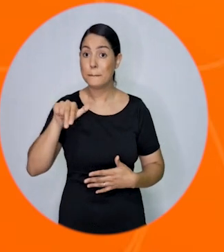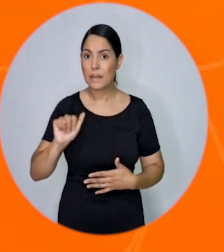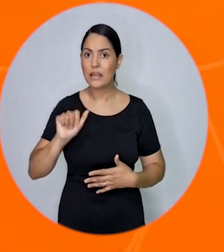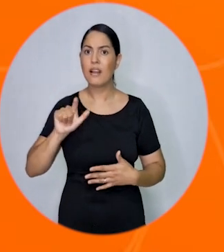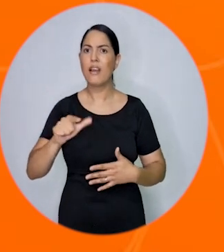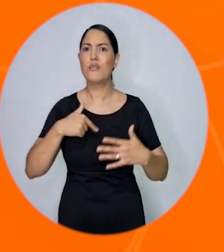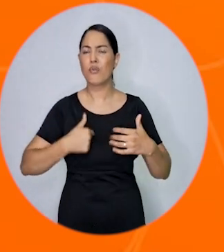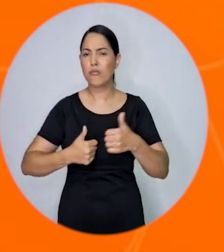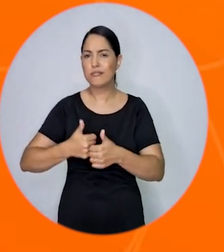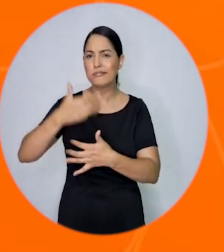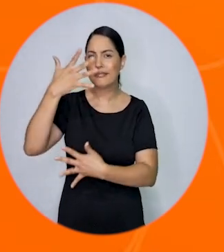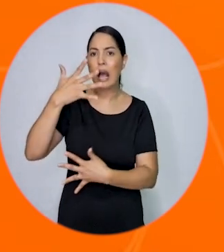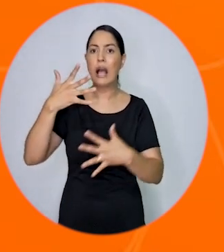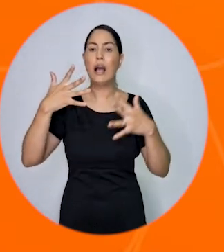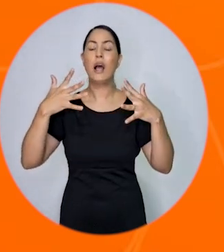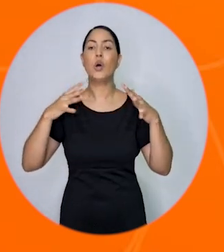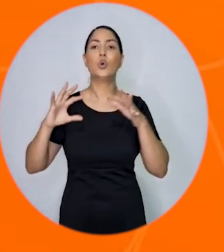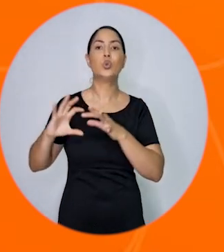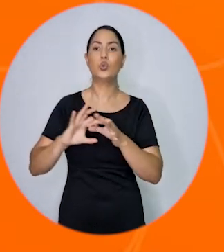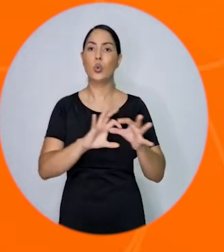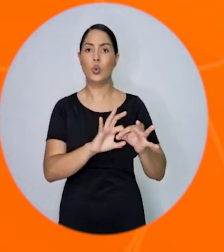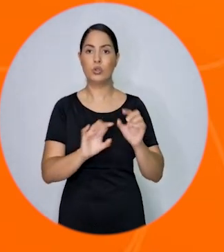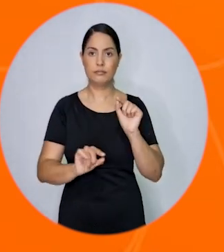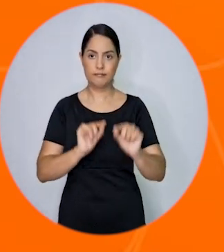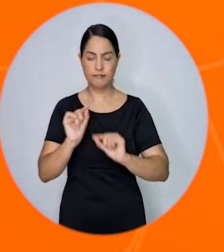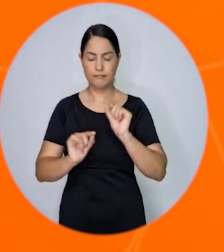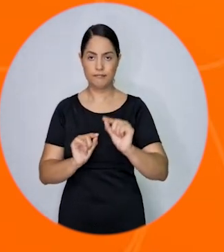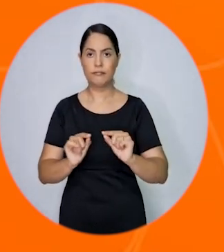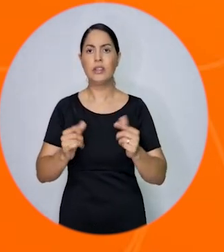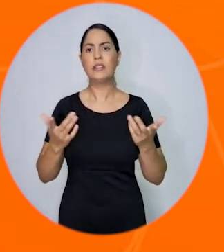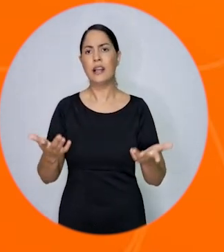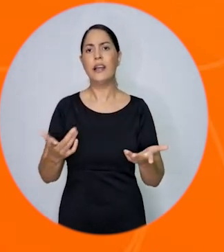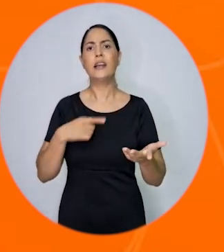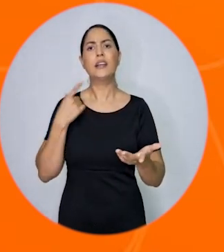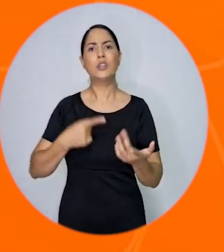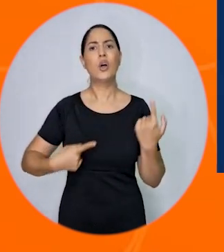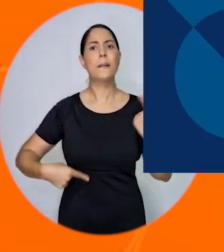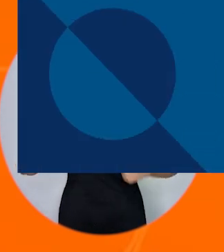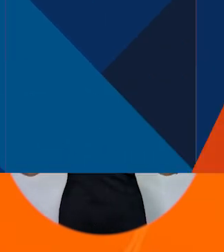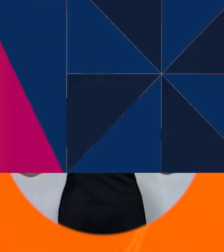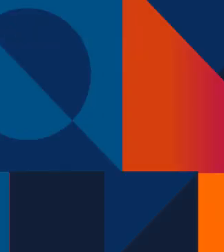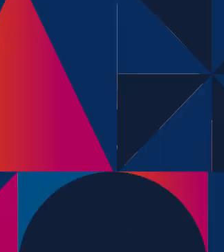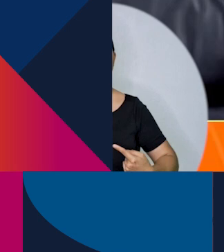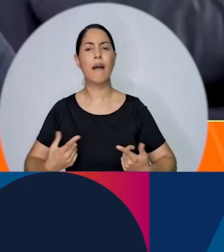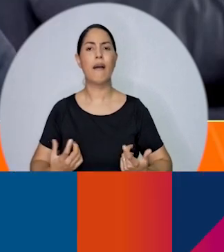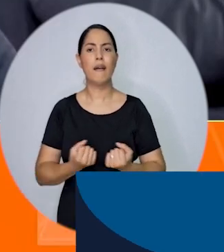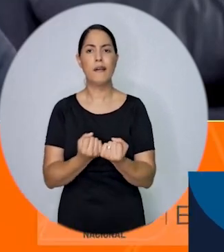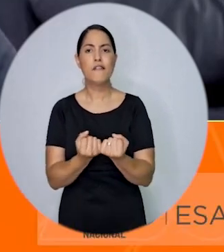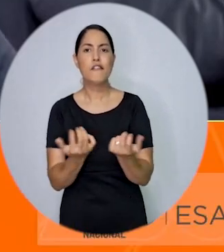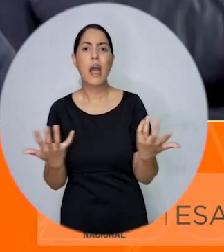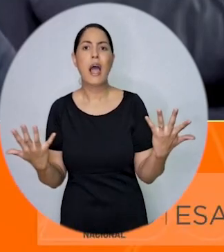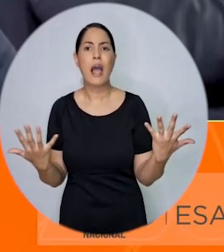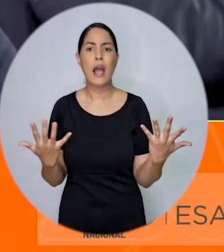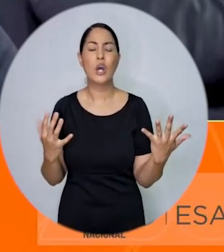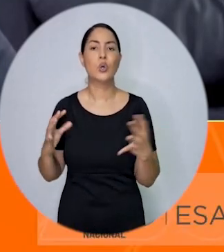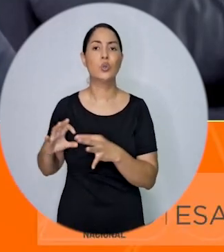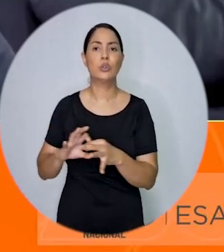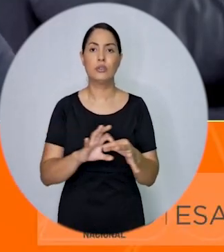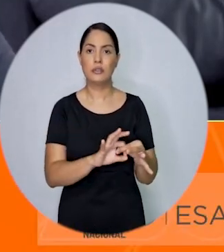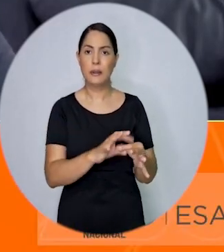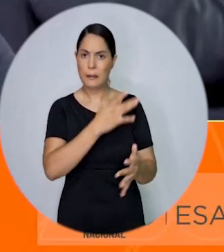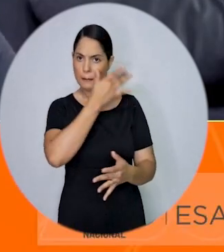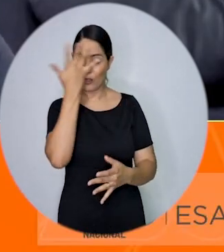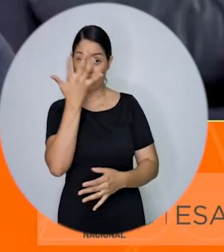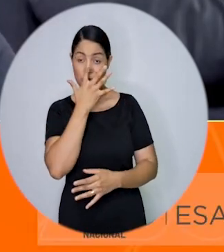vou verticalizar um pouco mais a discussão, porque a ideia é sempre trazer uma discussão que deixe... se quem